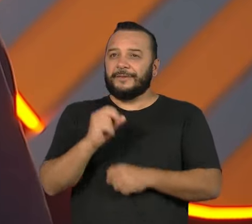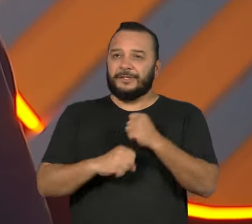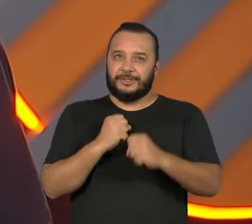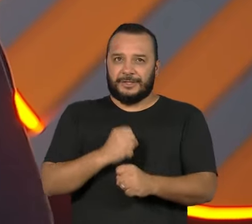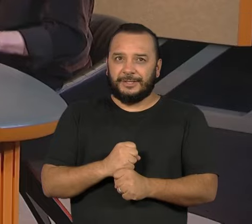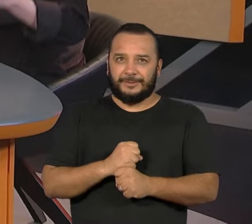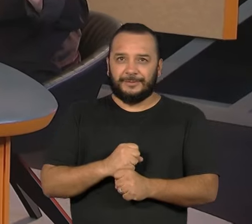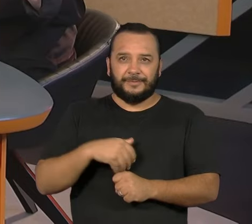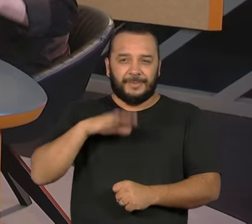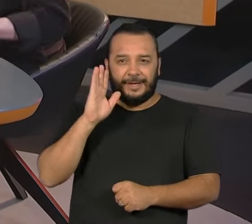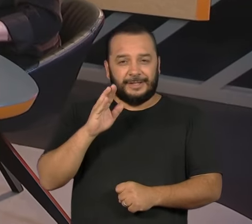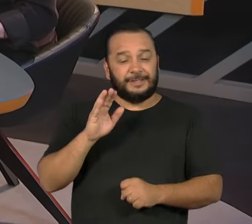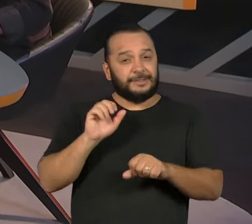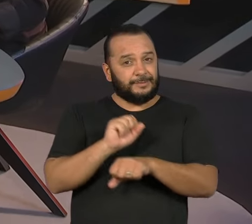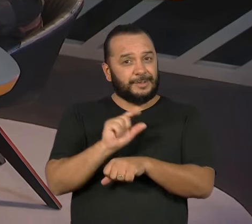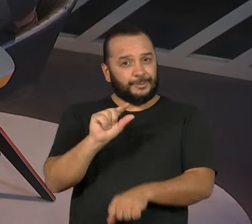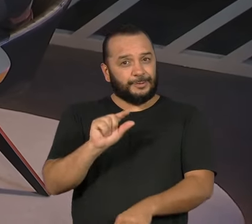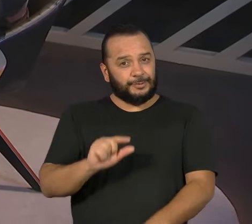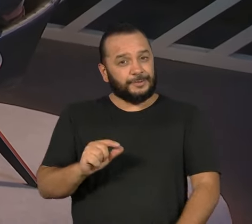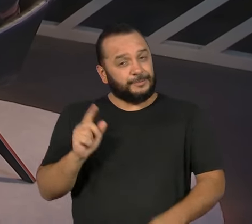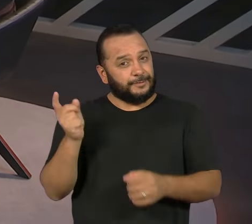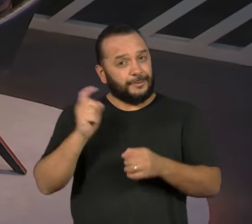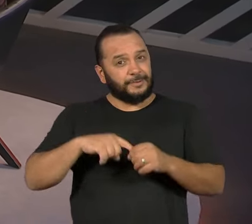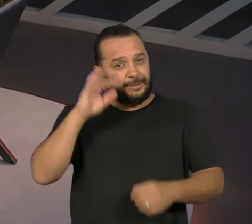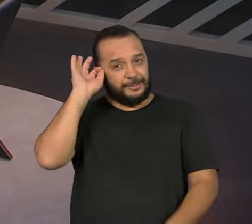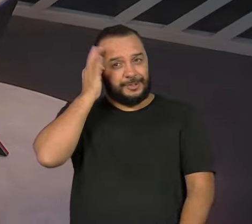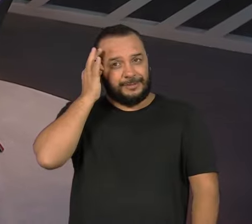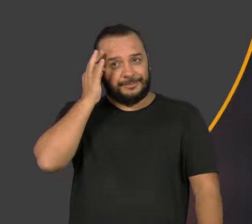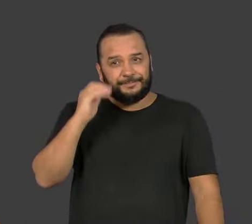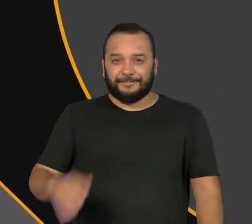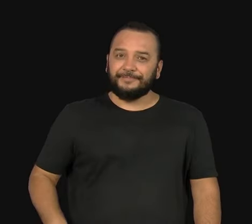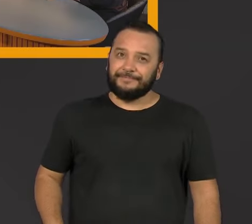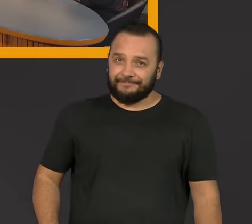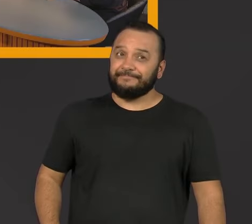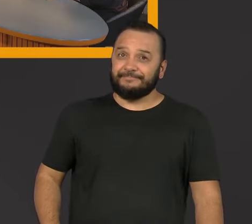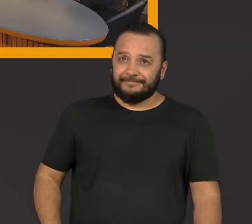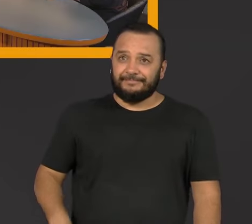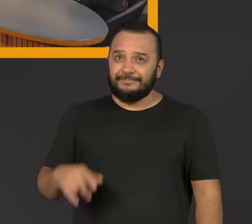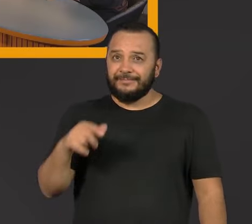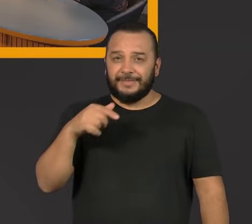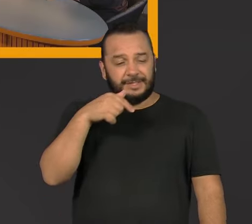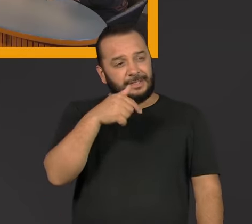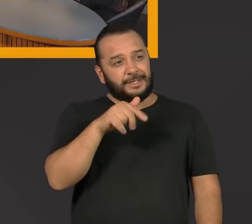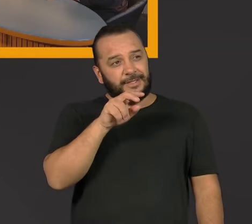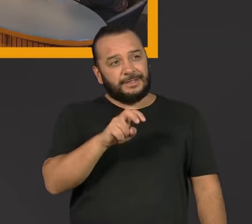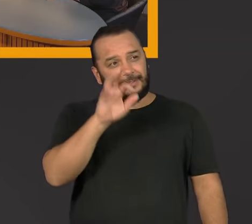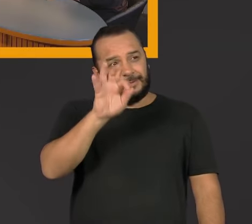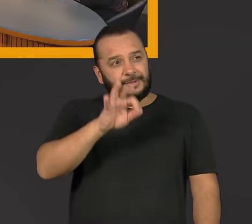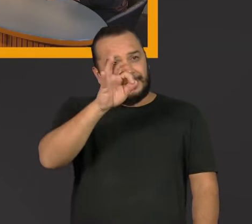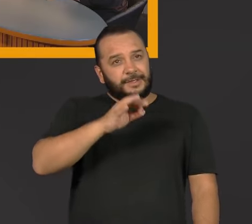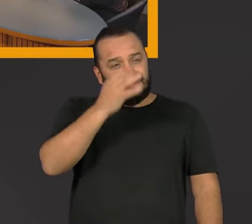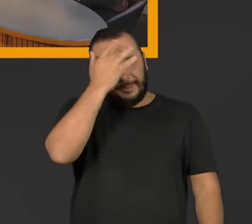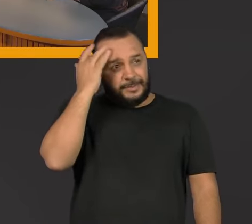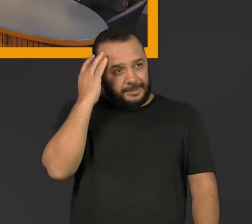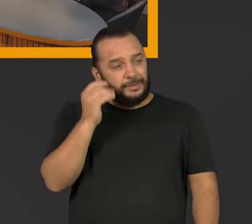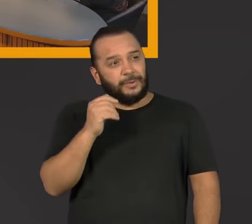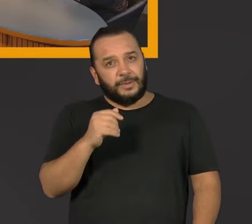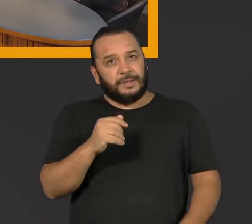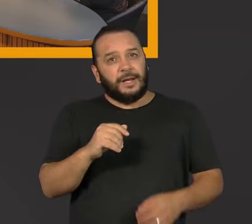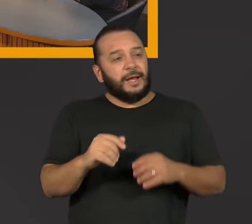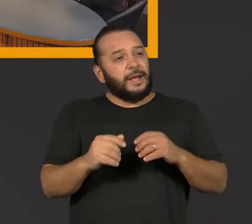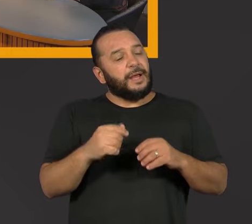anos. Fique conosco, voltamos já já. 75% dos pacientes que você entrou não tomaram o